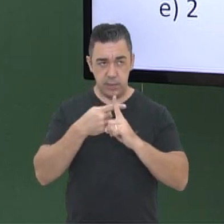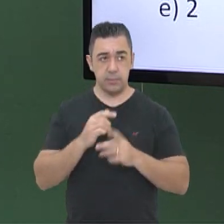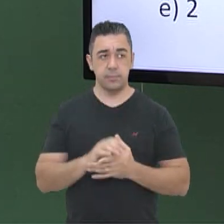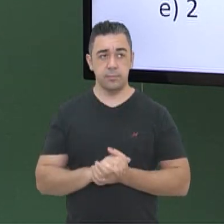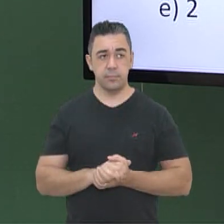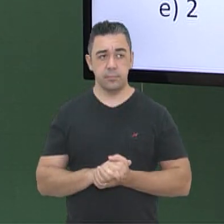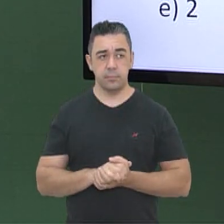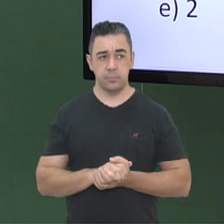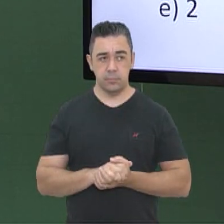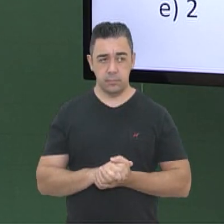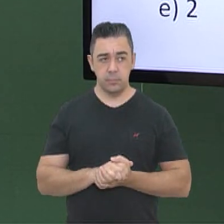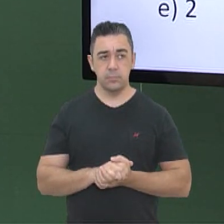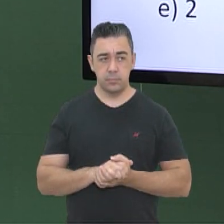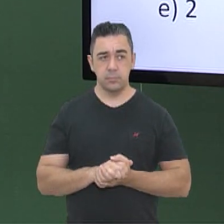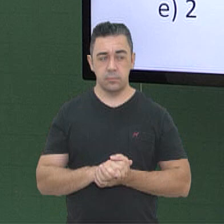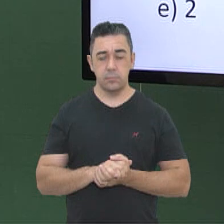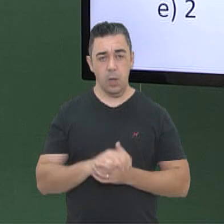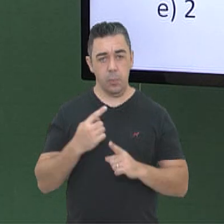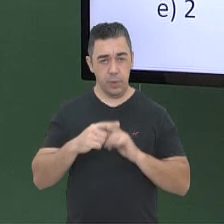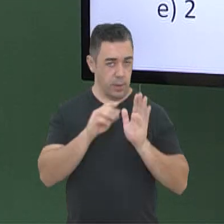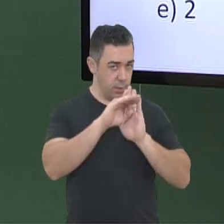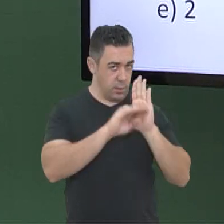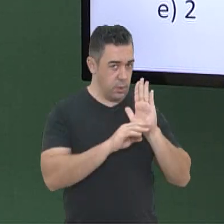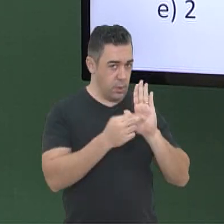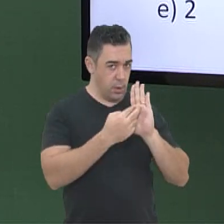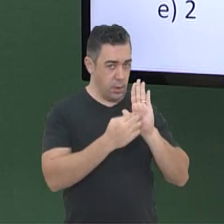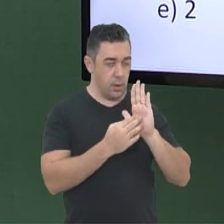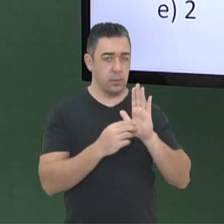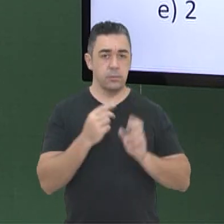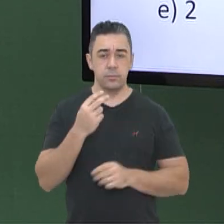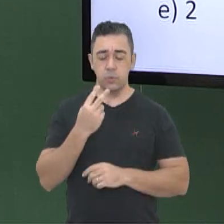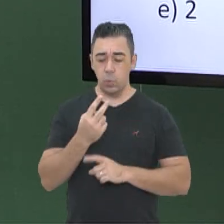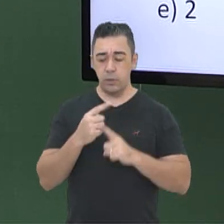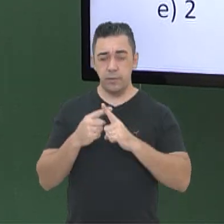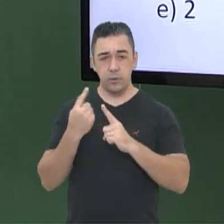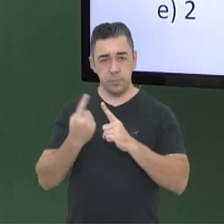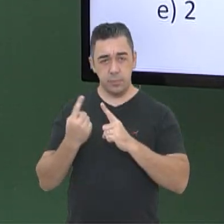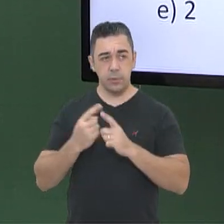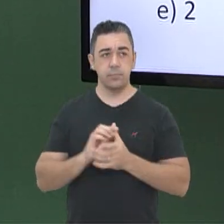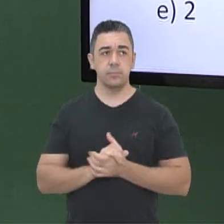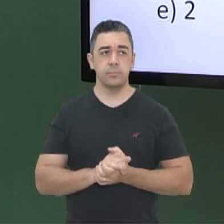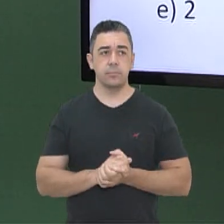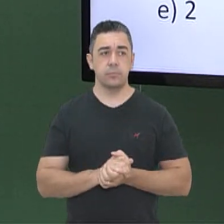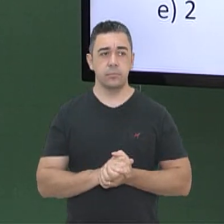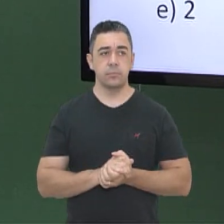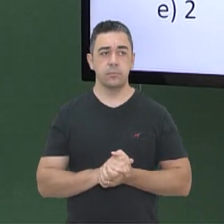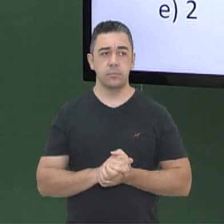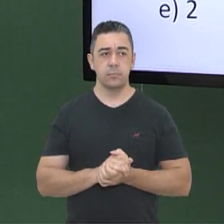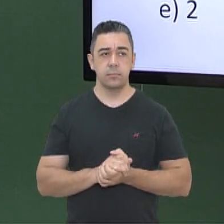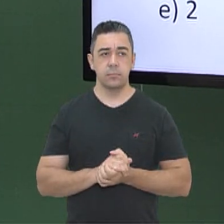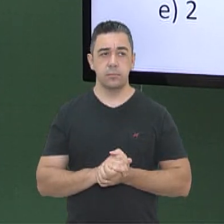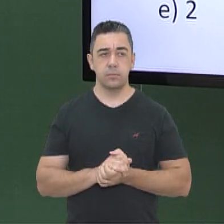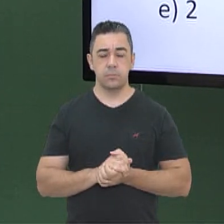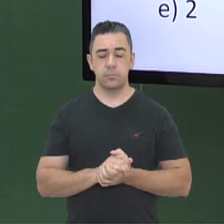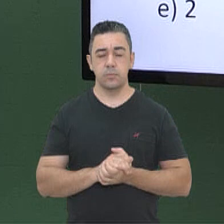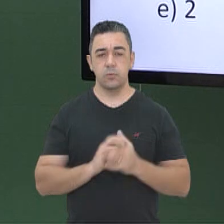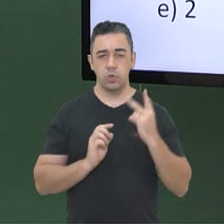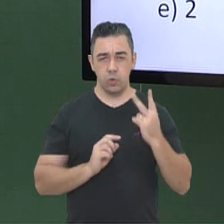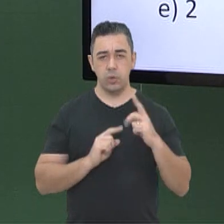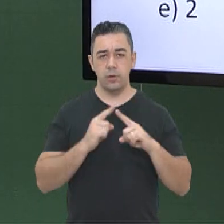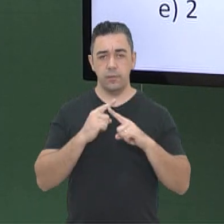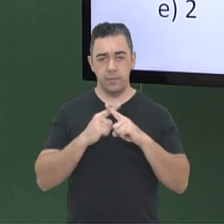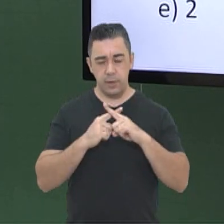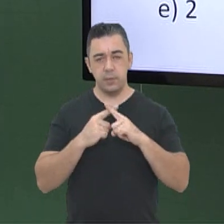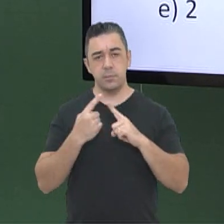Mais, por causa da regra, ok? 2 vezes o primeiro vezes o segundo. 2 vezes